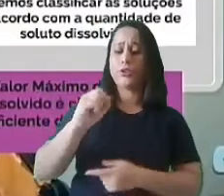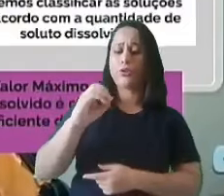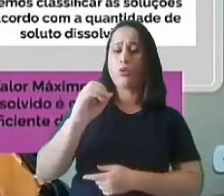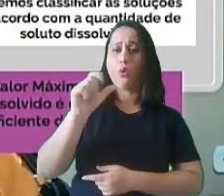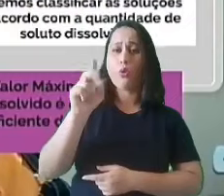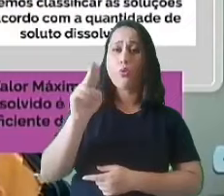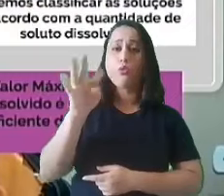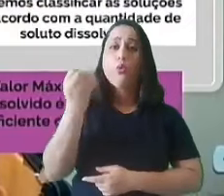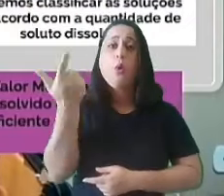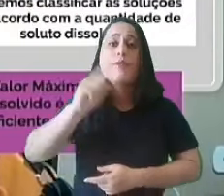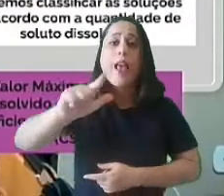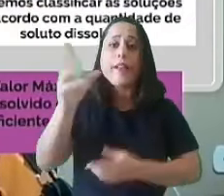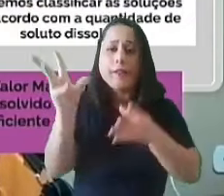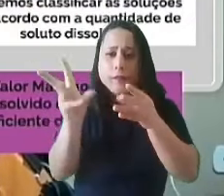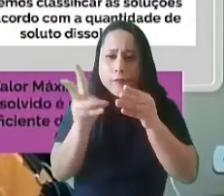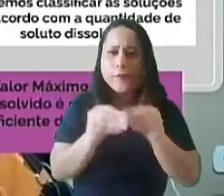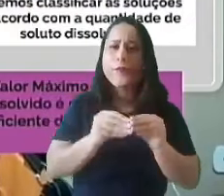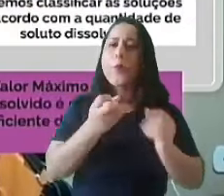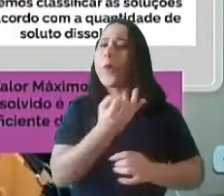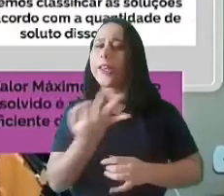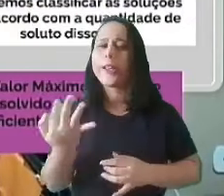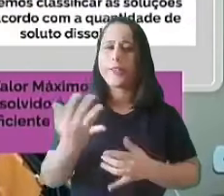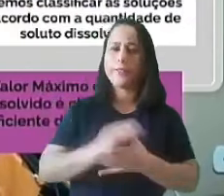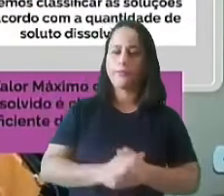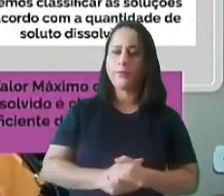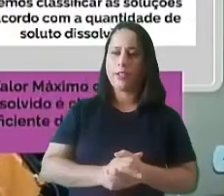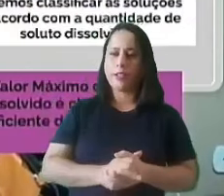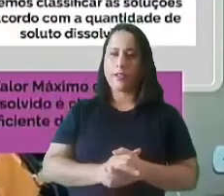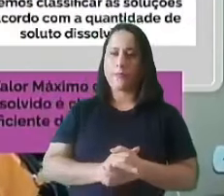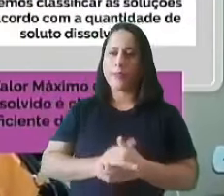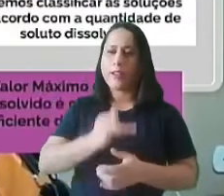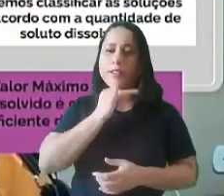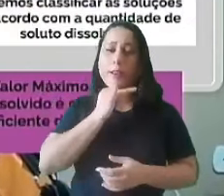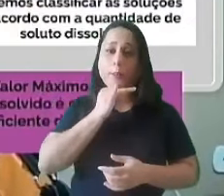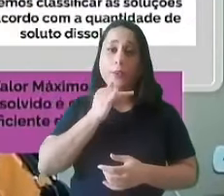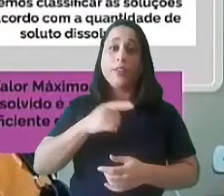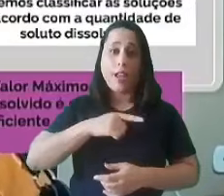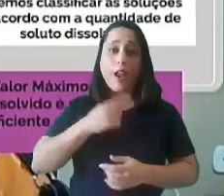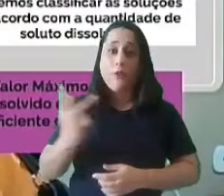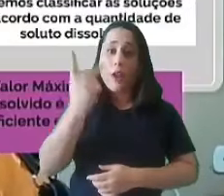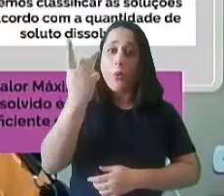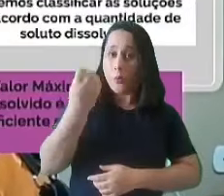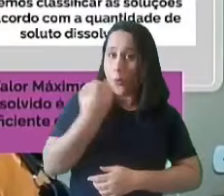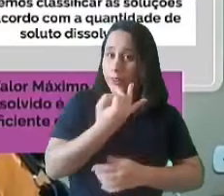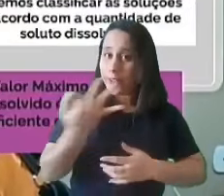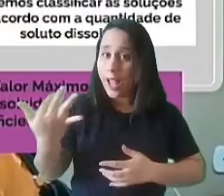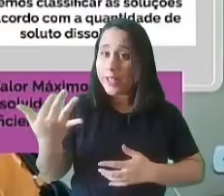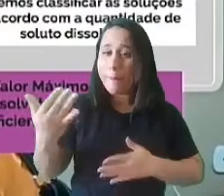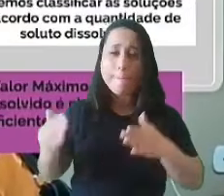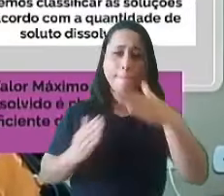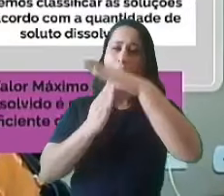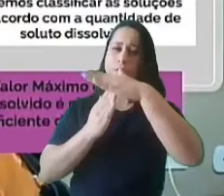dissolvido. E a gente leva em consideração o valor máximo de soluto